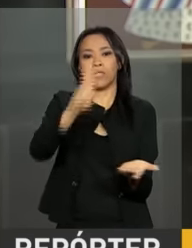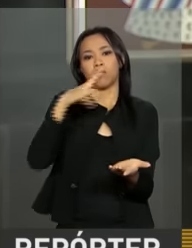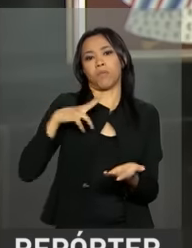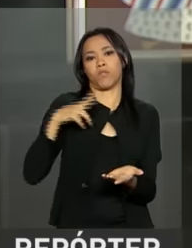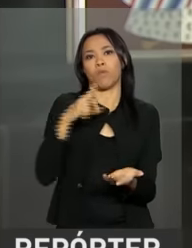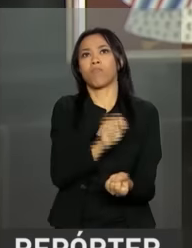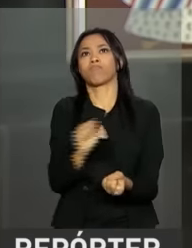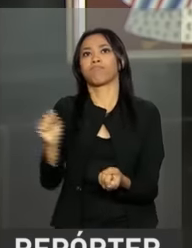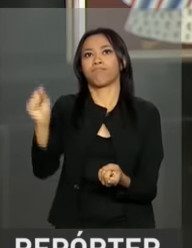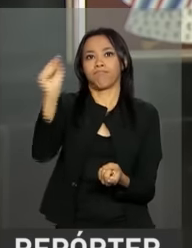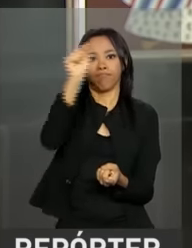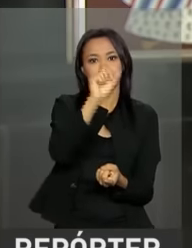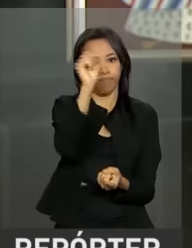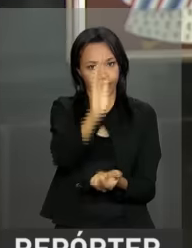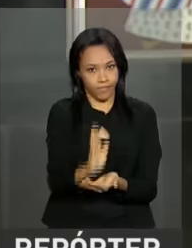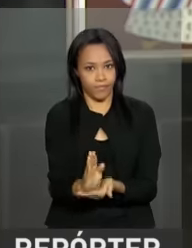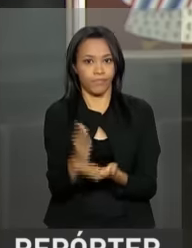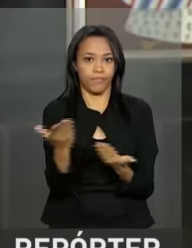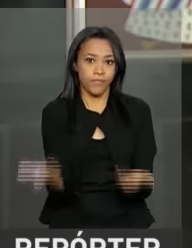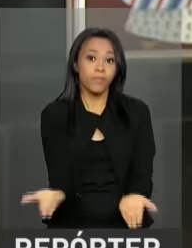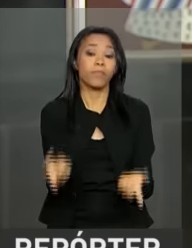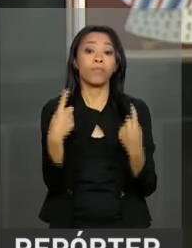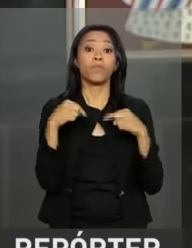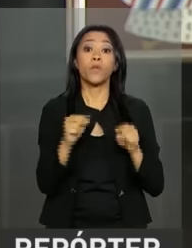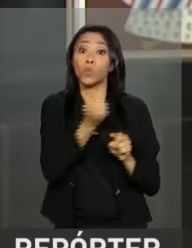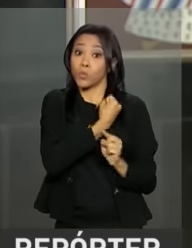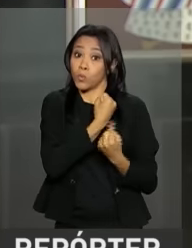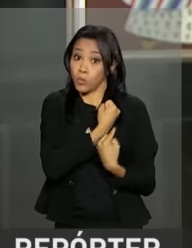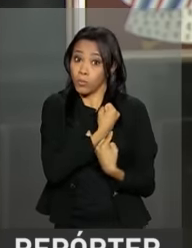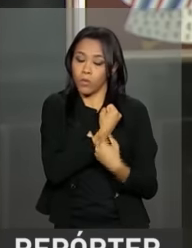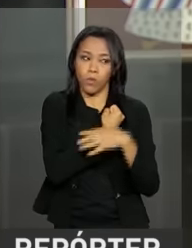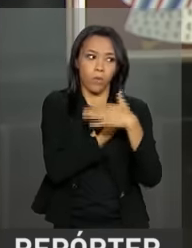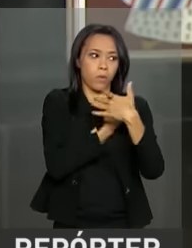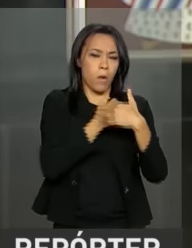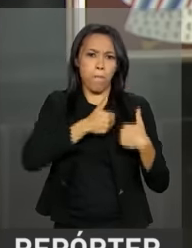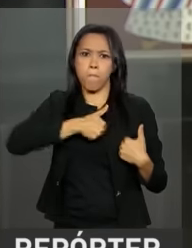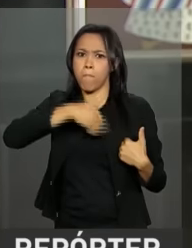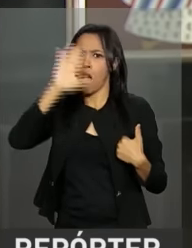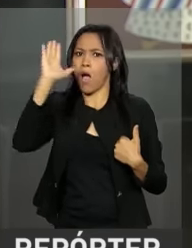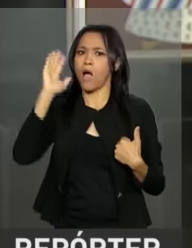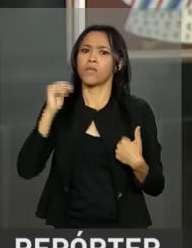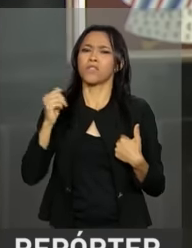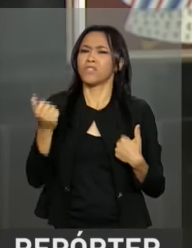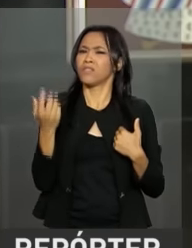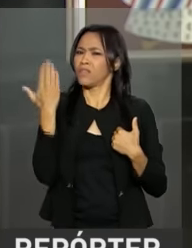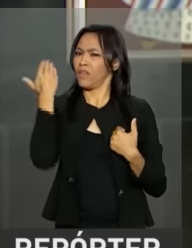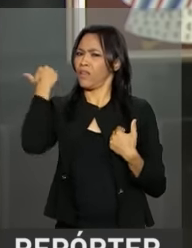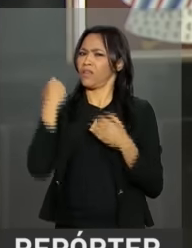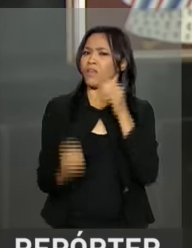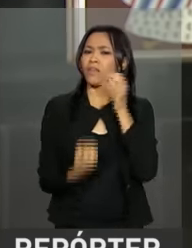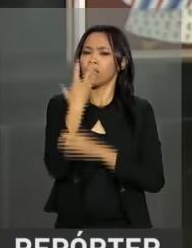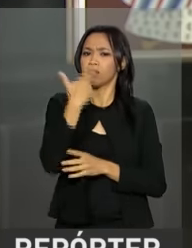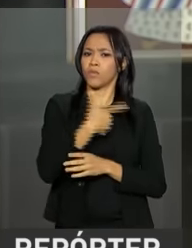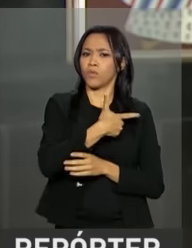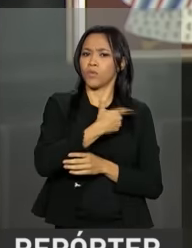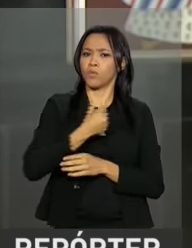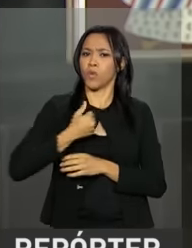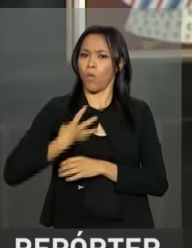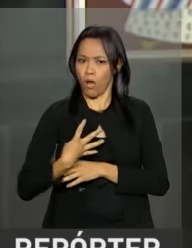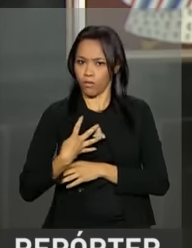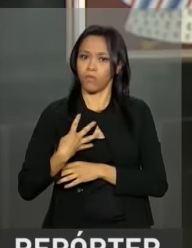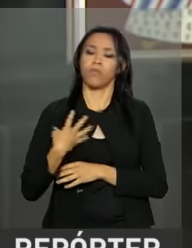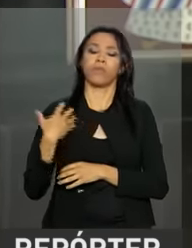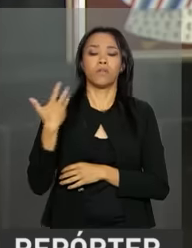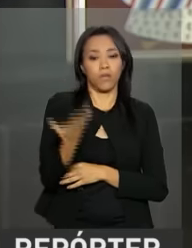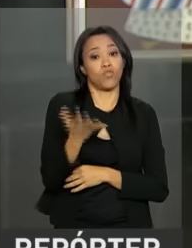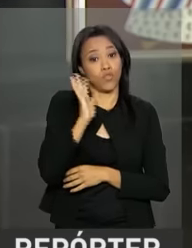particulares de todo o país o número é o maior desde a criação do programa em 2004 Como eu